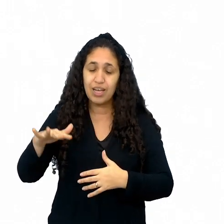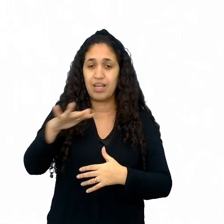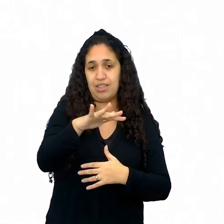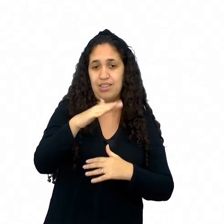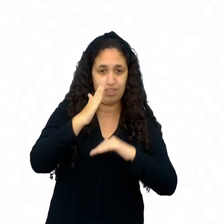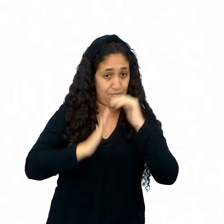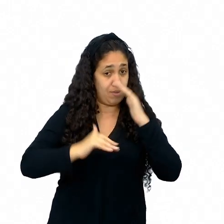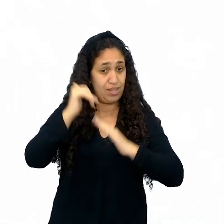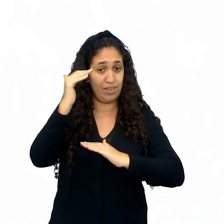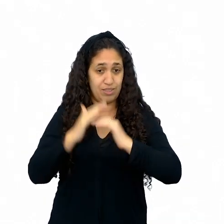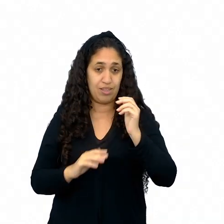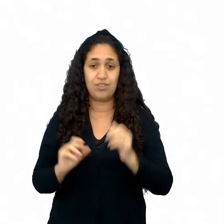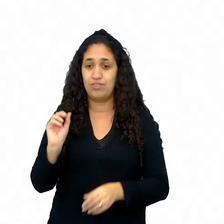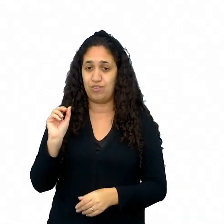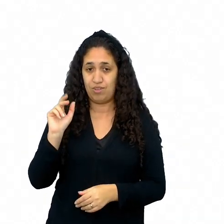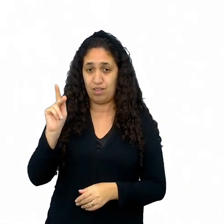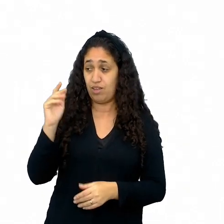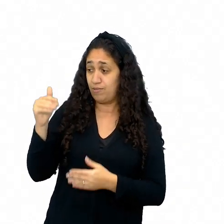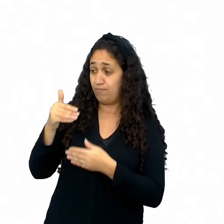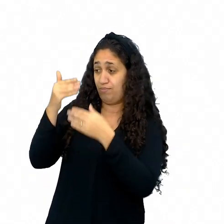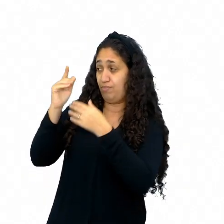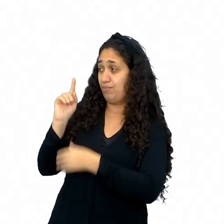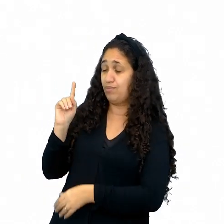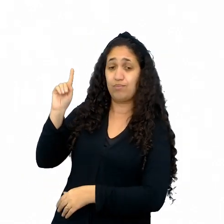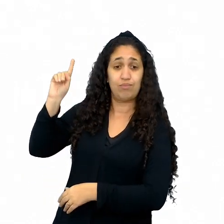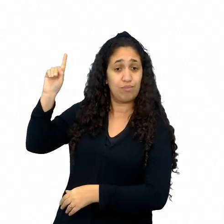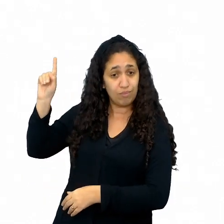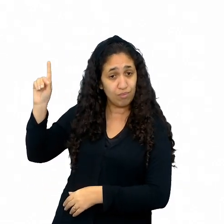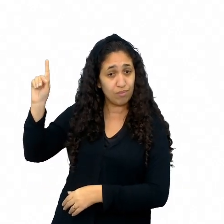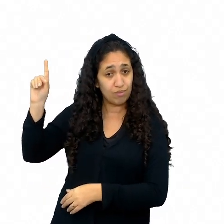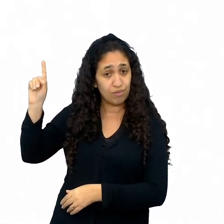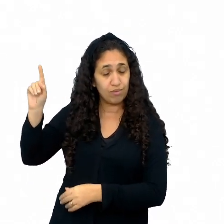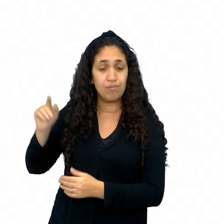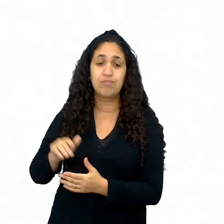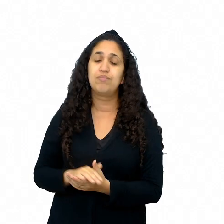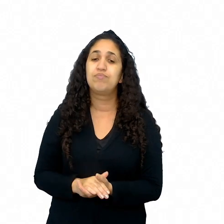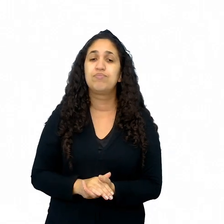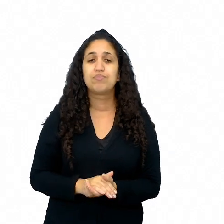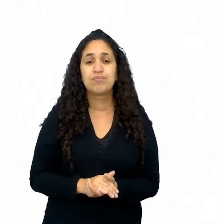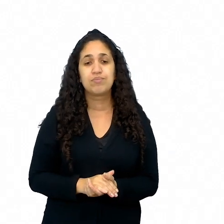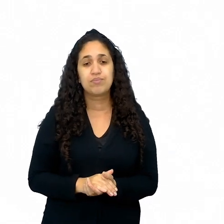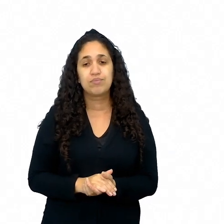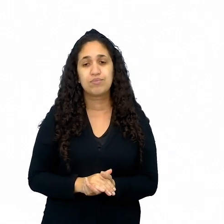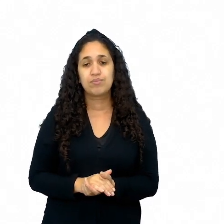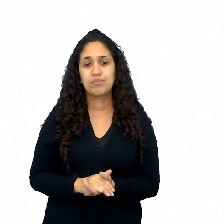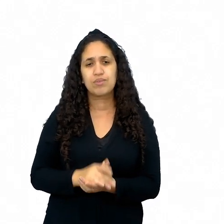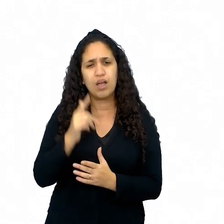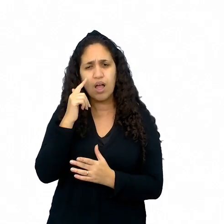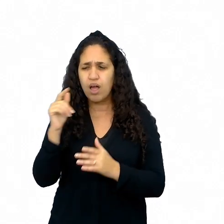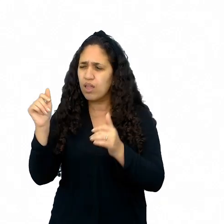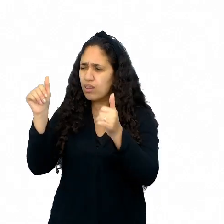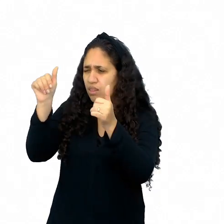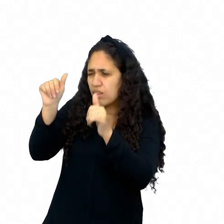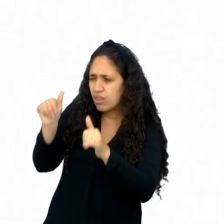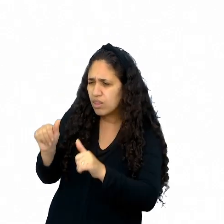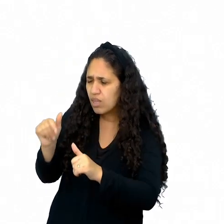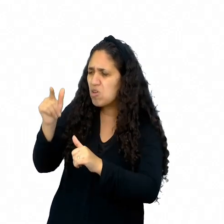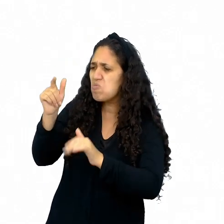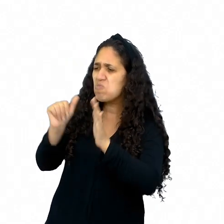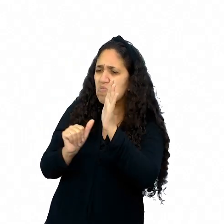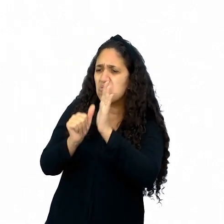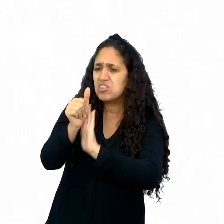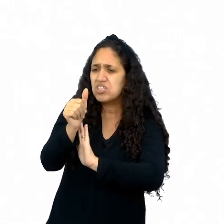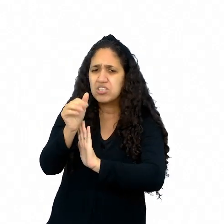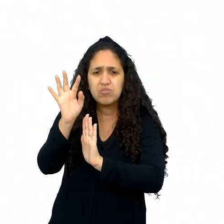habilidades, ok? O próximo passo, queridos colegas, é o de analisar, então, qual é o gênero